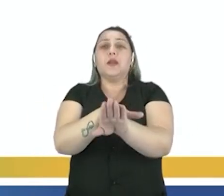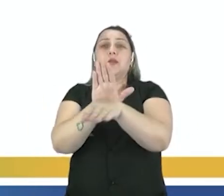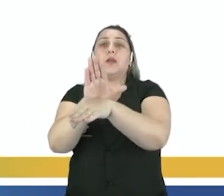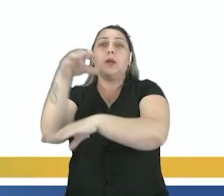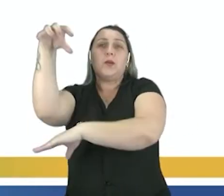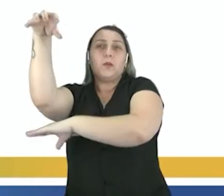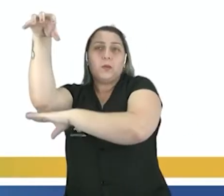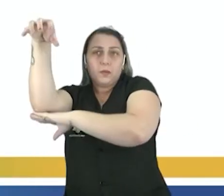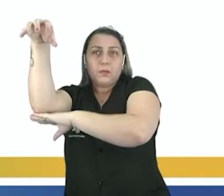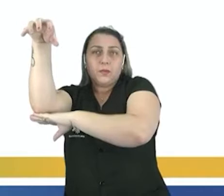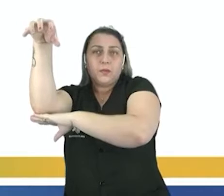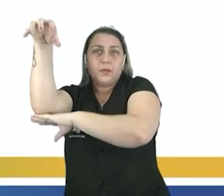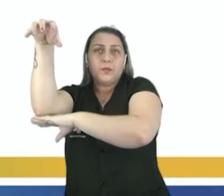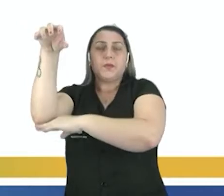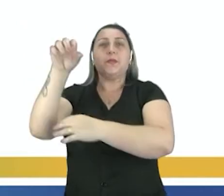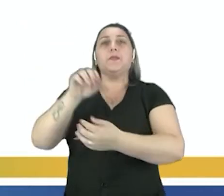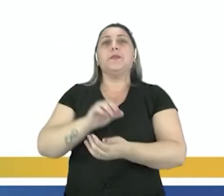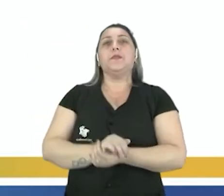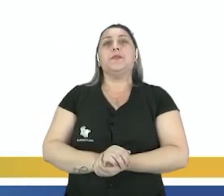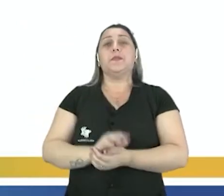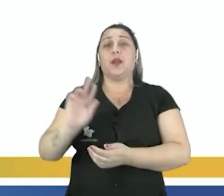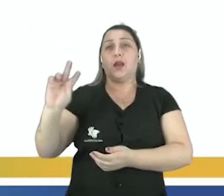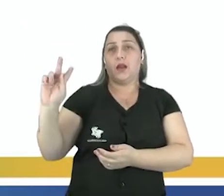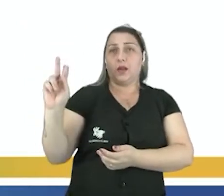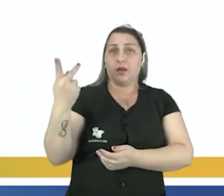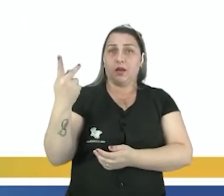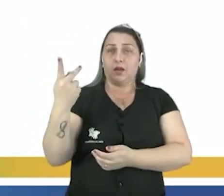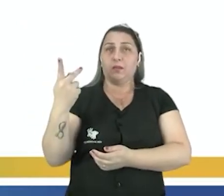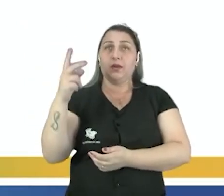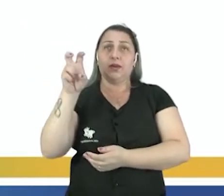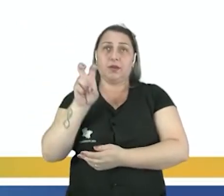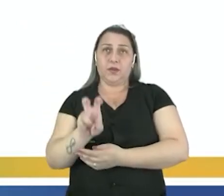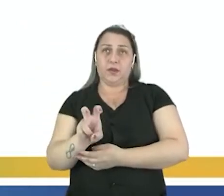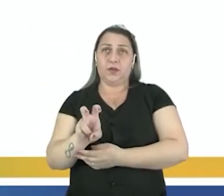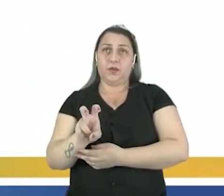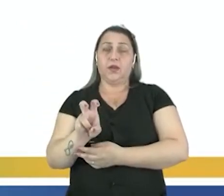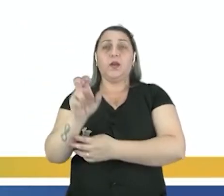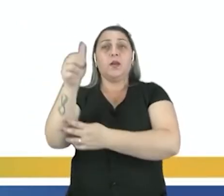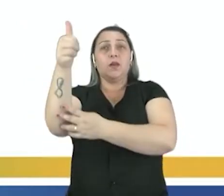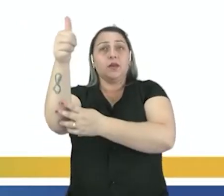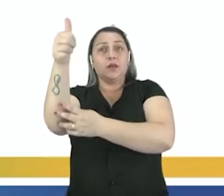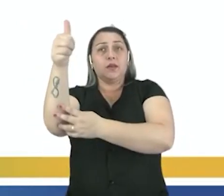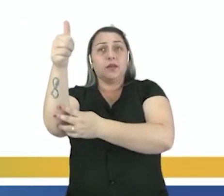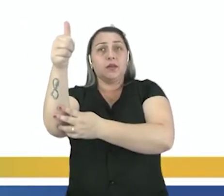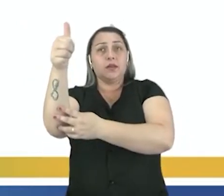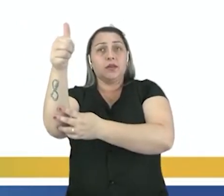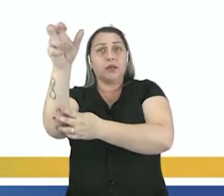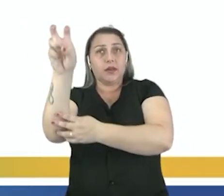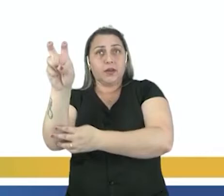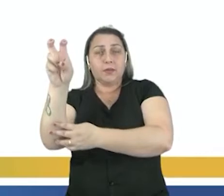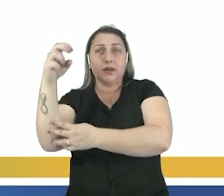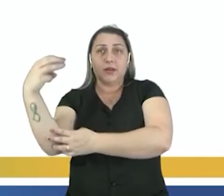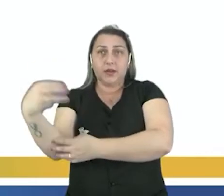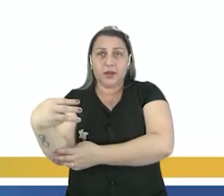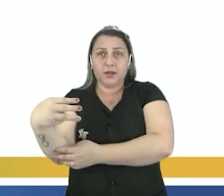isso vai dizer o seguinte, que H está para 5, assim como 5,